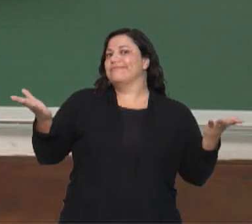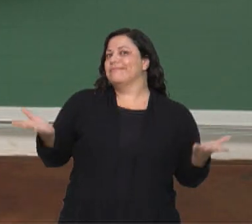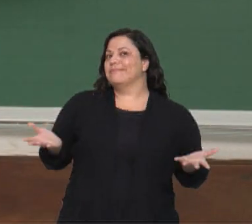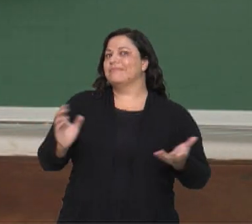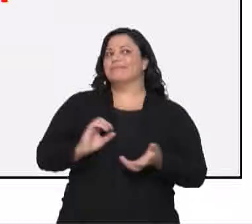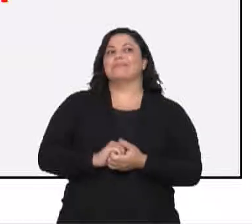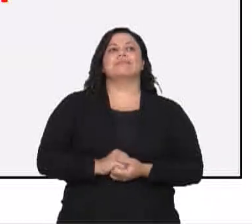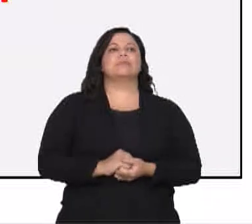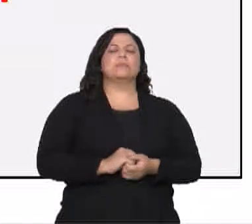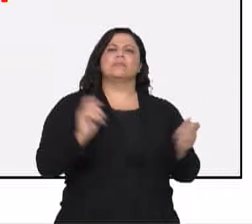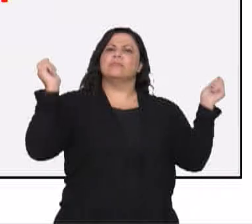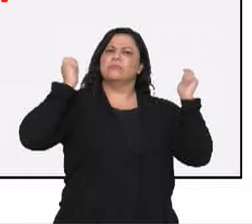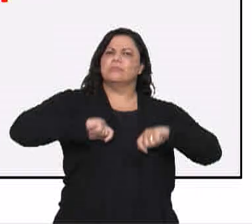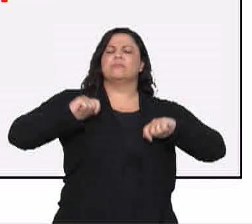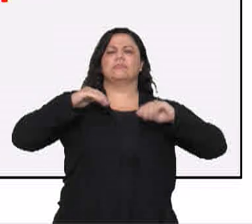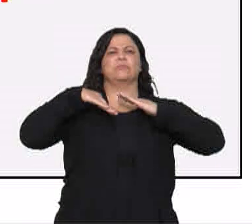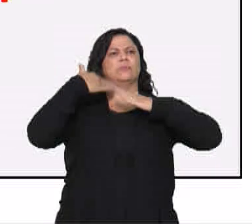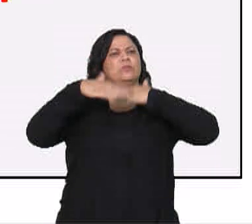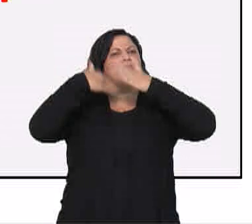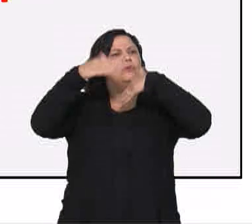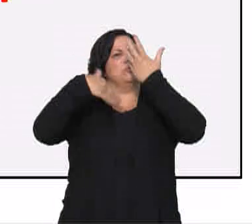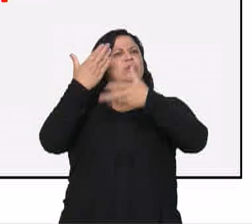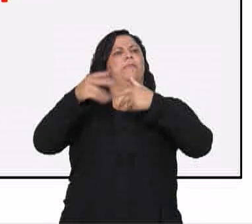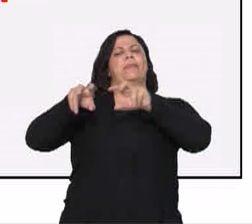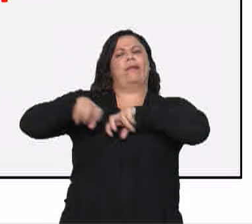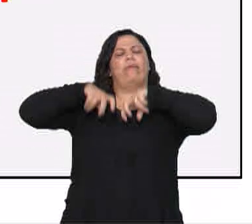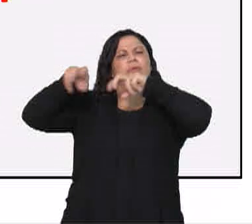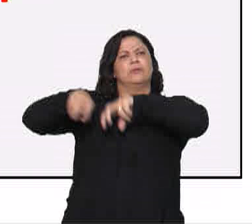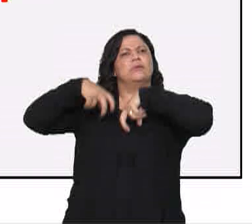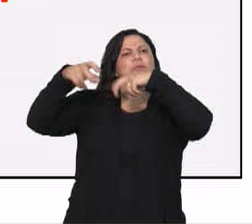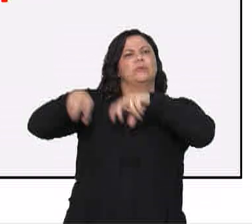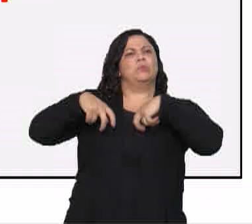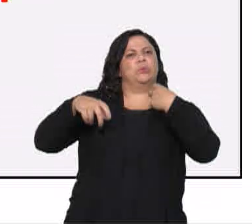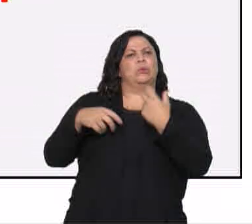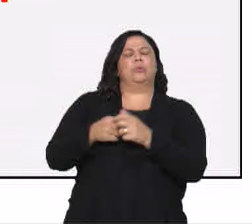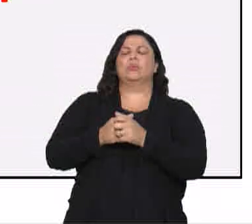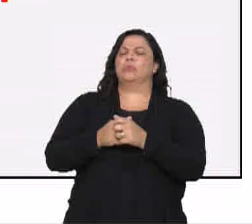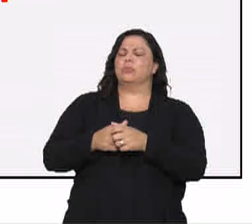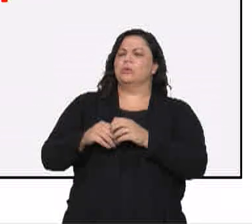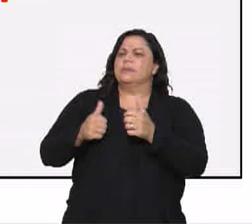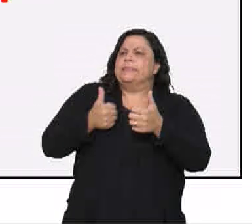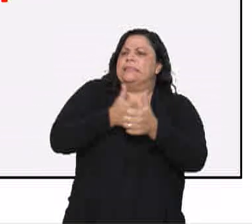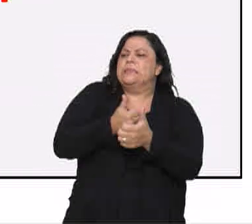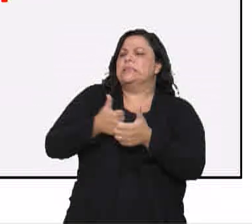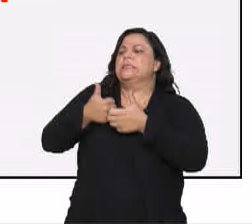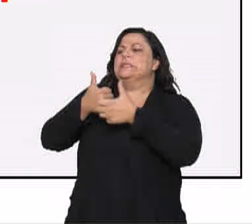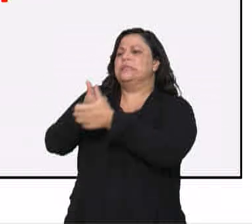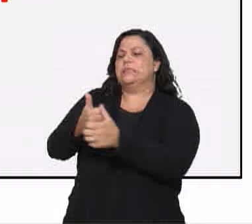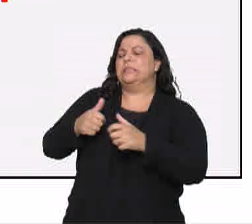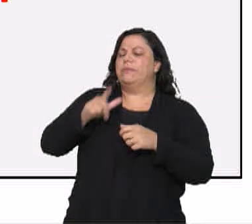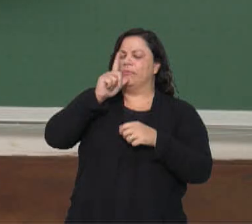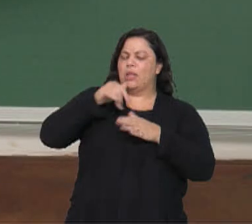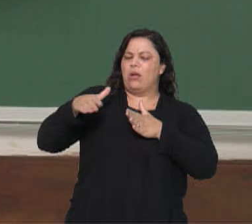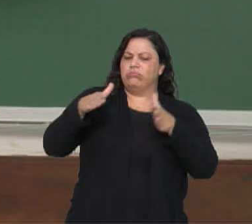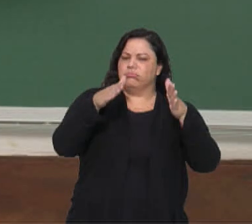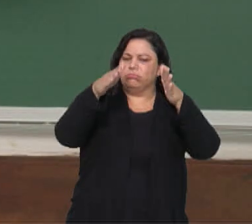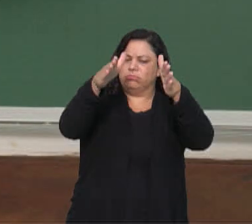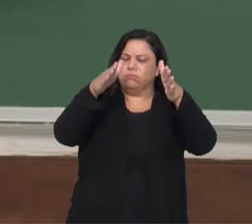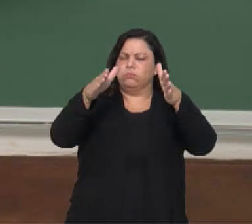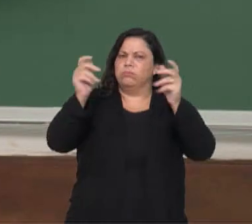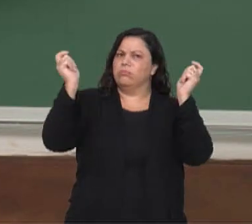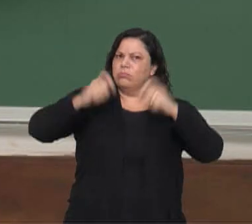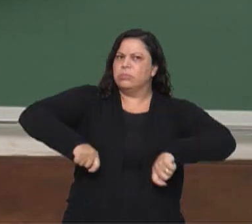colocar assim: o desenvolvimento da agricultura no Neolítico ocorreu sempre próxima das margens dos rios, isso é muito importante. Nós utilizamos o conceito de